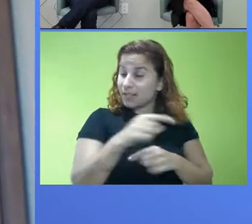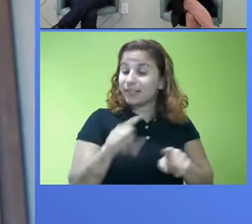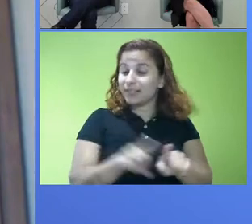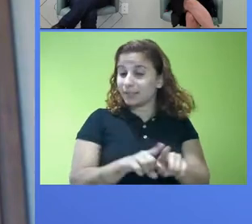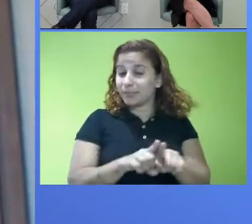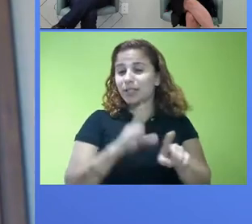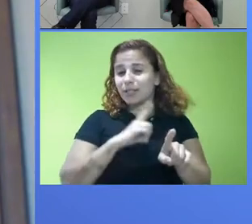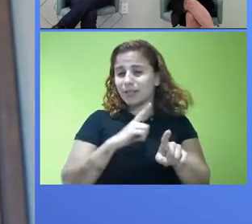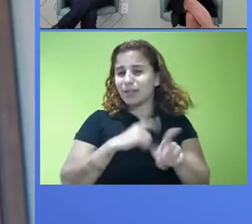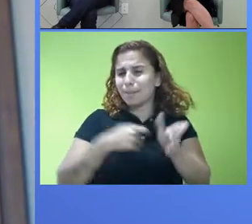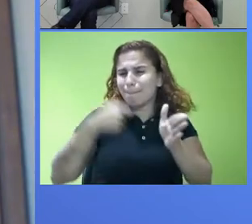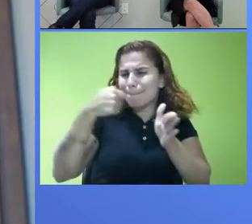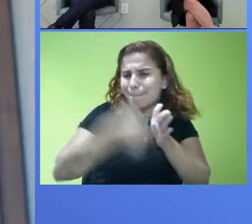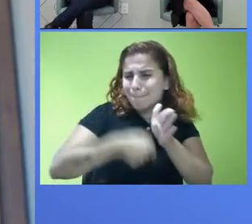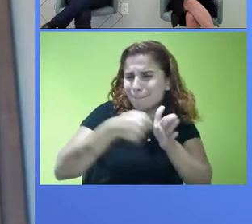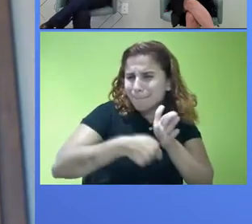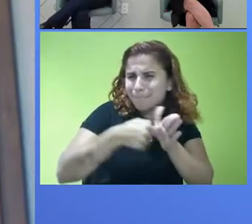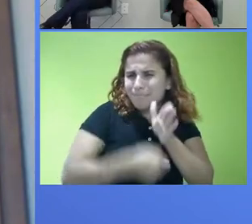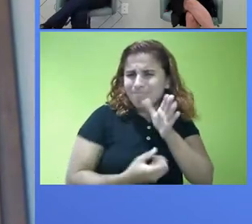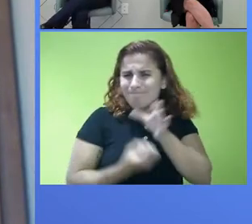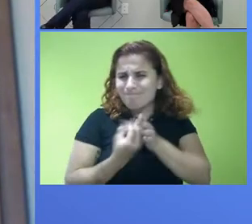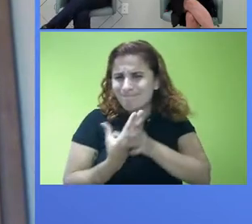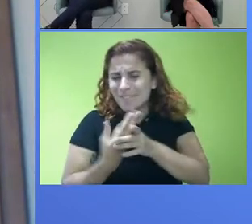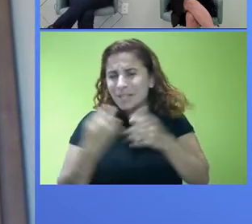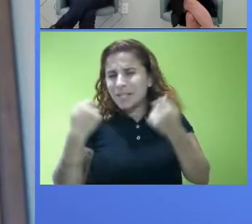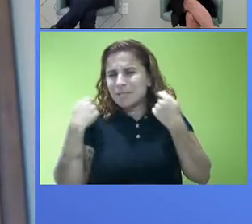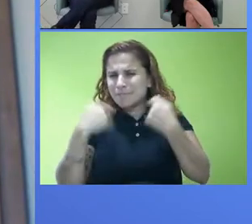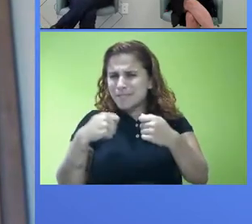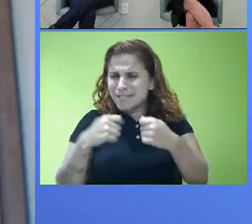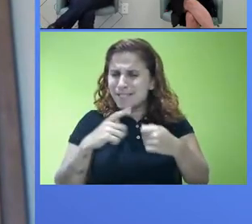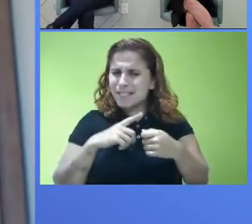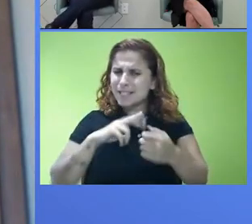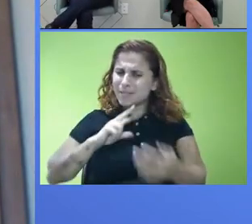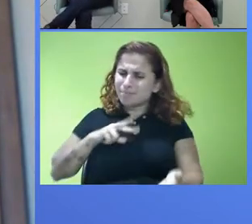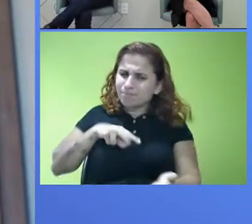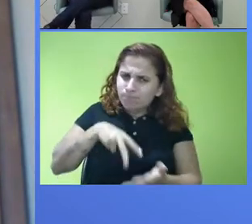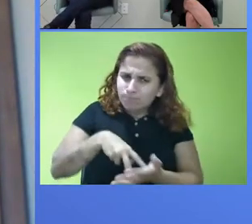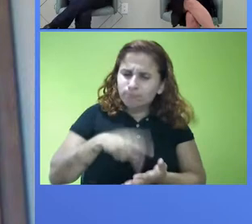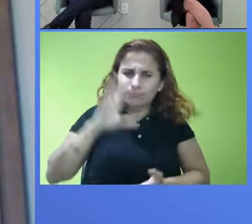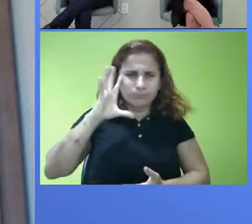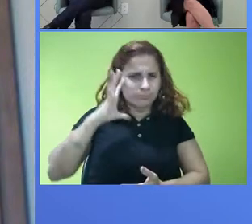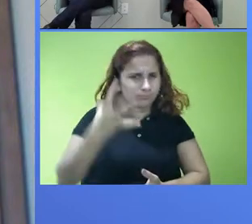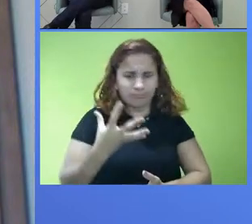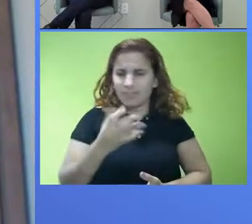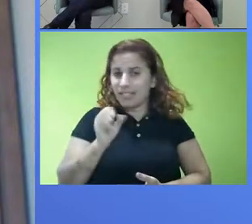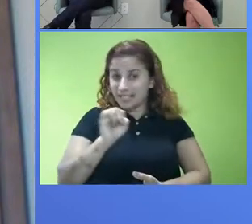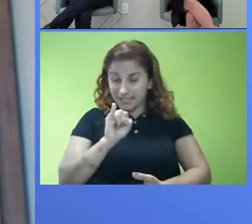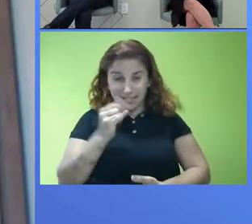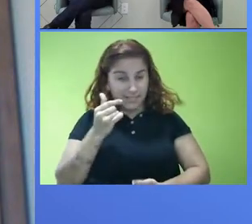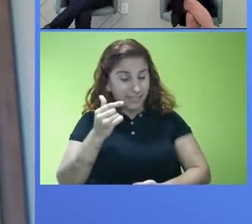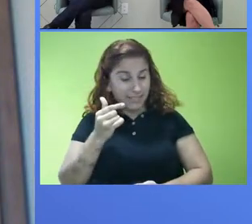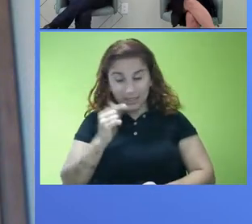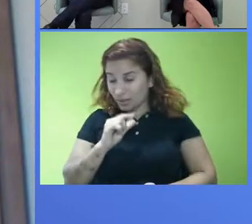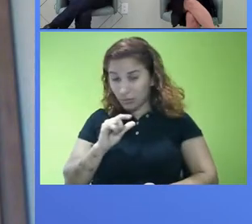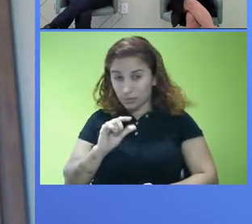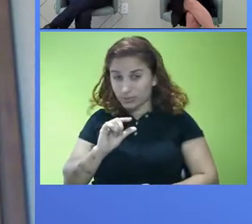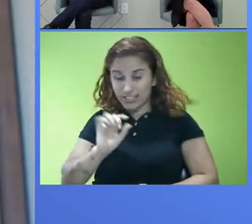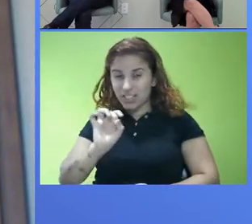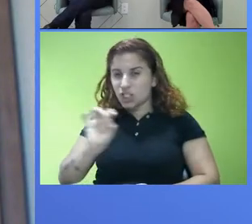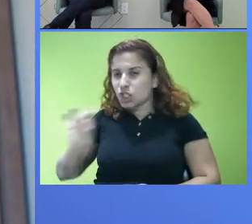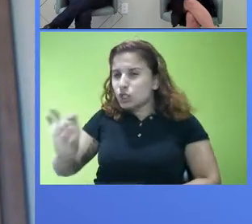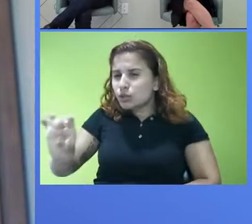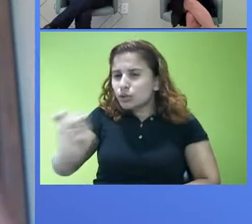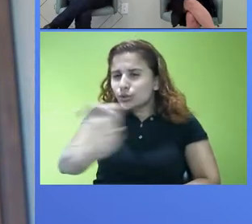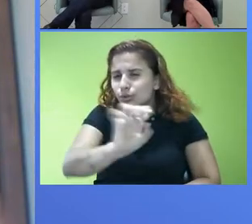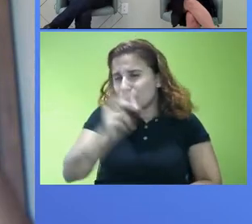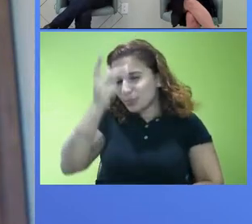ser desnudadas e elas vão precisar ser enfrentadas, e isso não vai conseguir ser feito individualmente pela pessoa com deficiência,